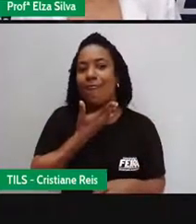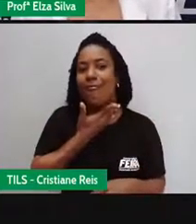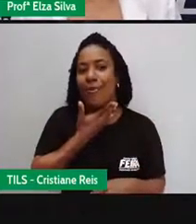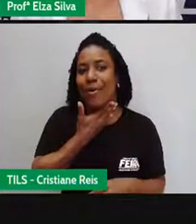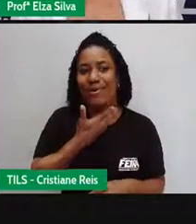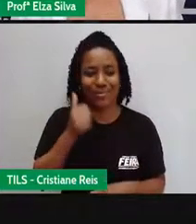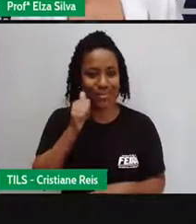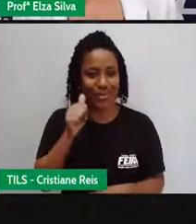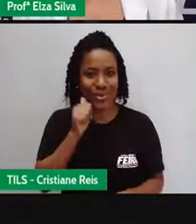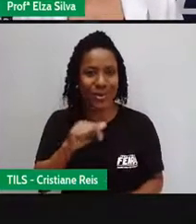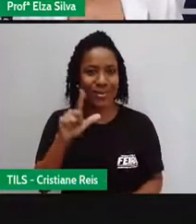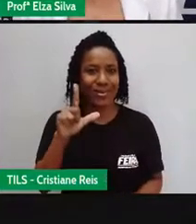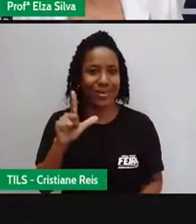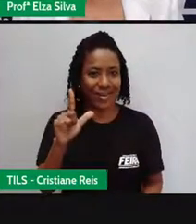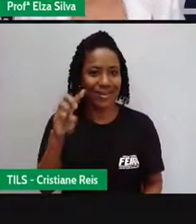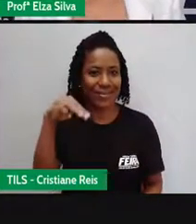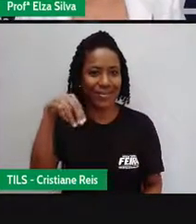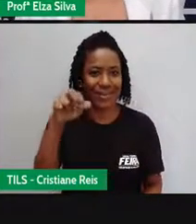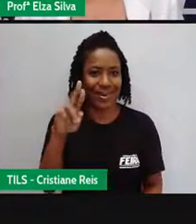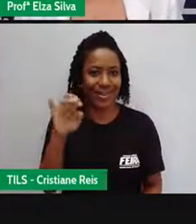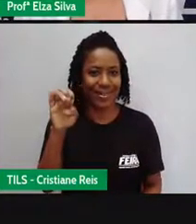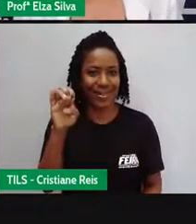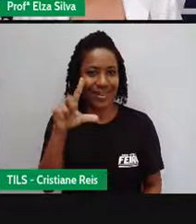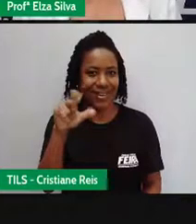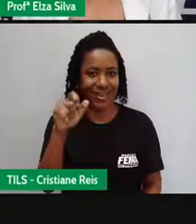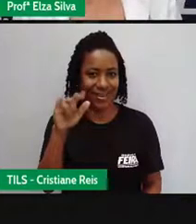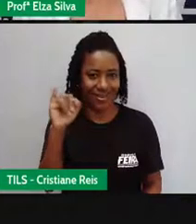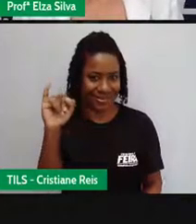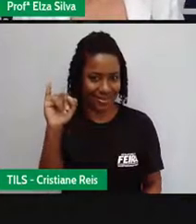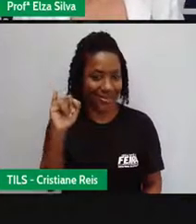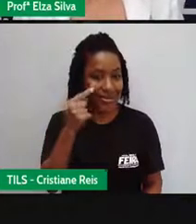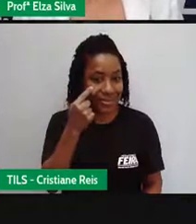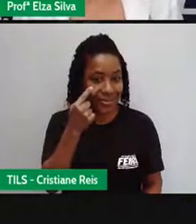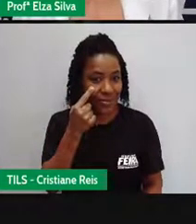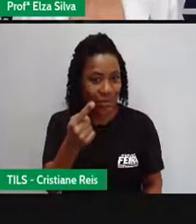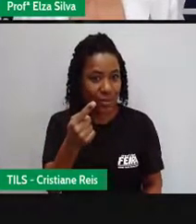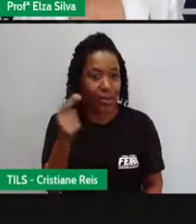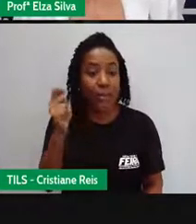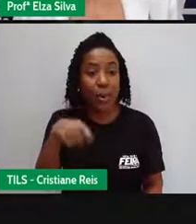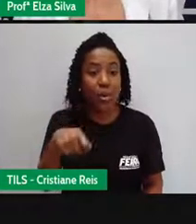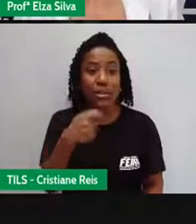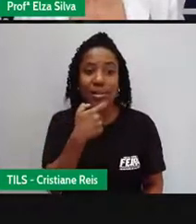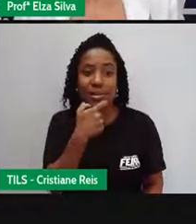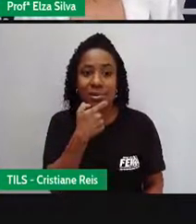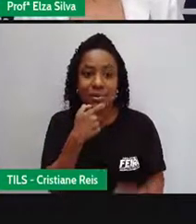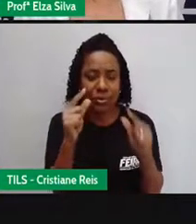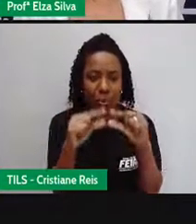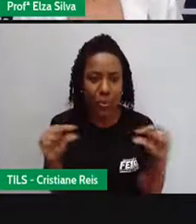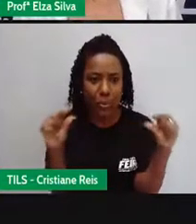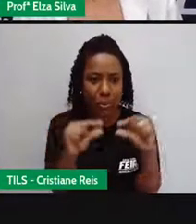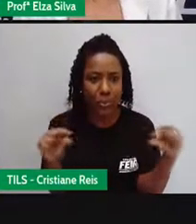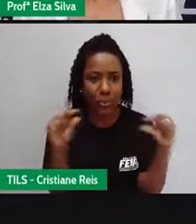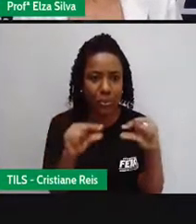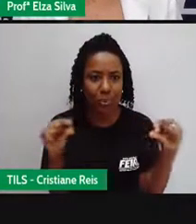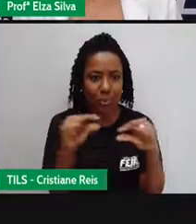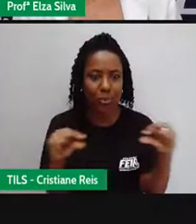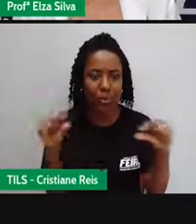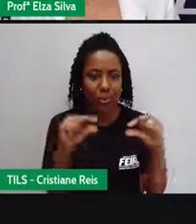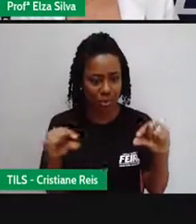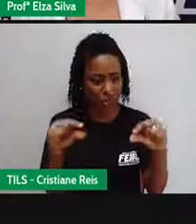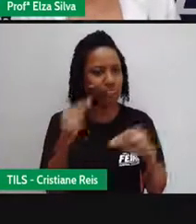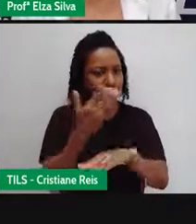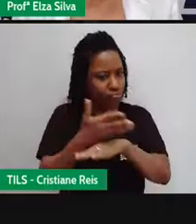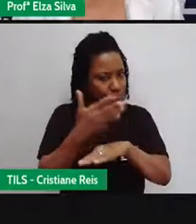Lali. Mas vocês podem treinar também o inglês ouvindo com legenda esse vídeo no YouTube.